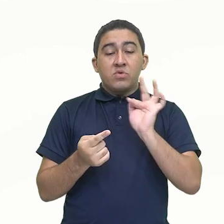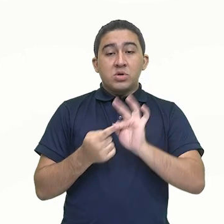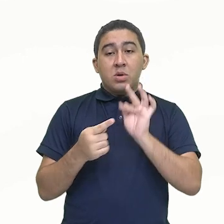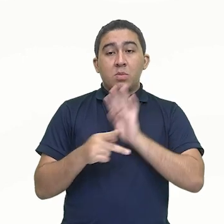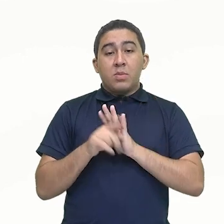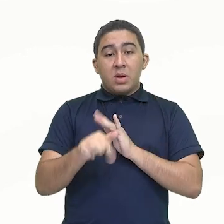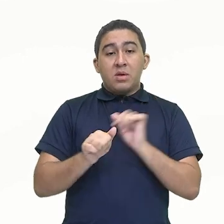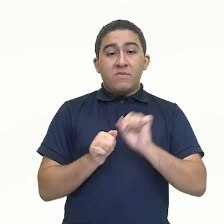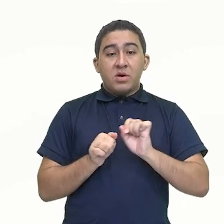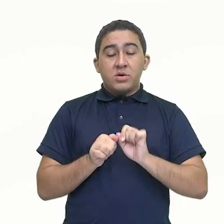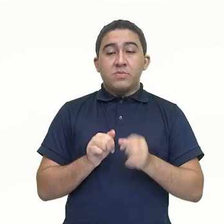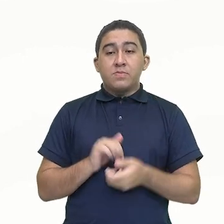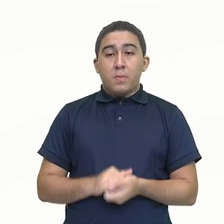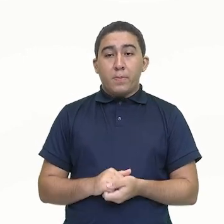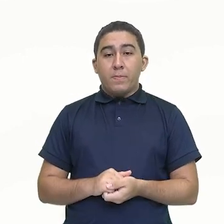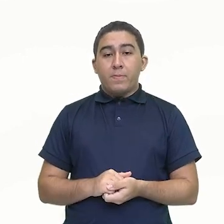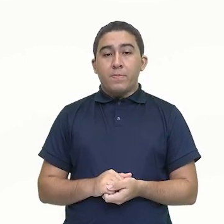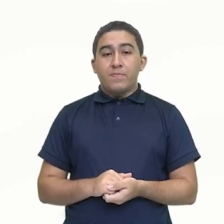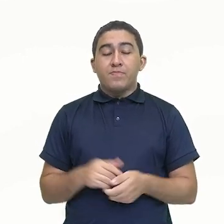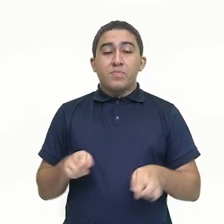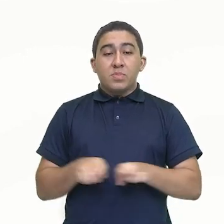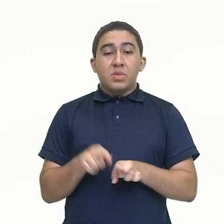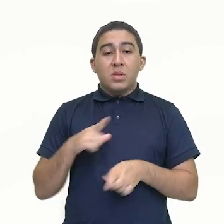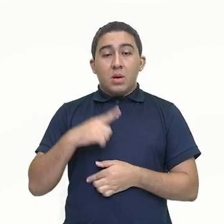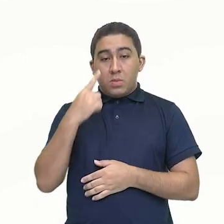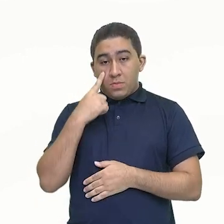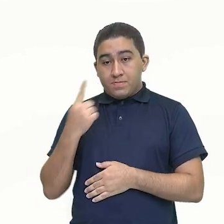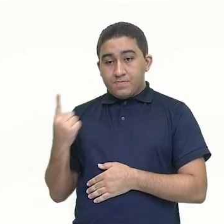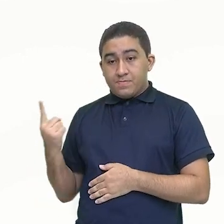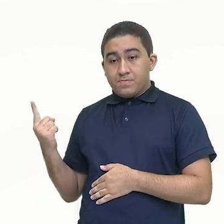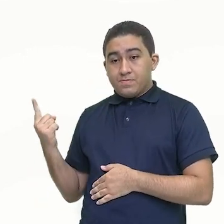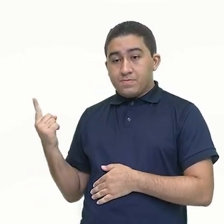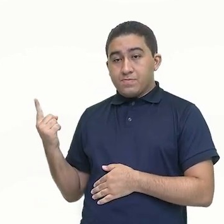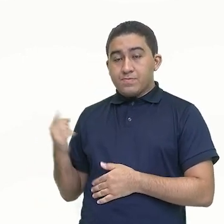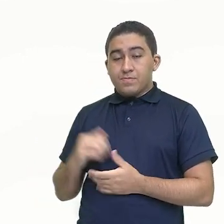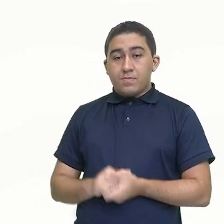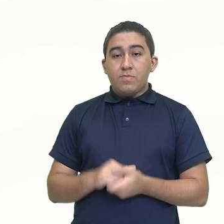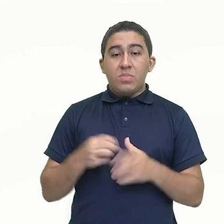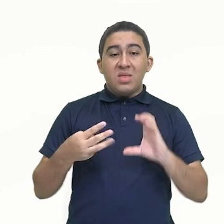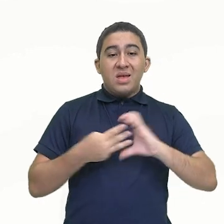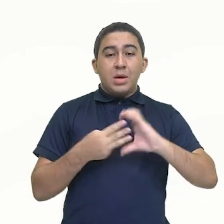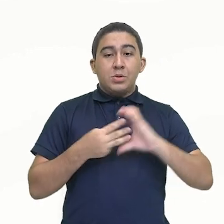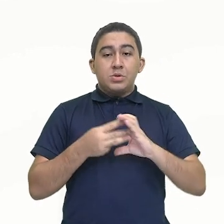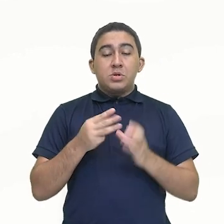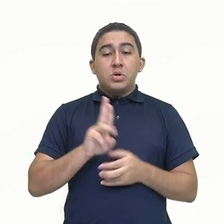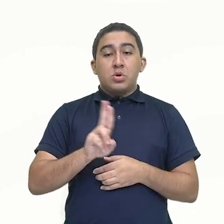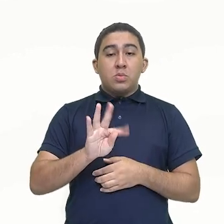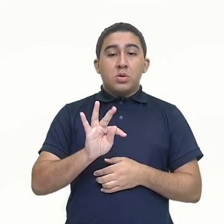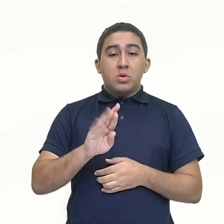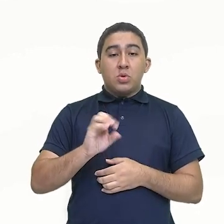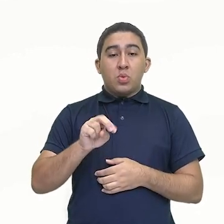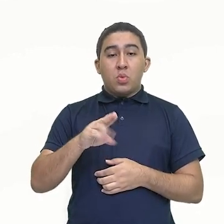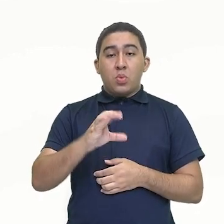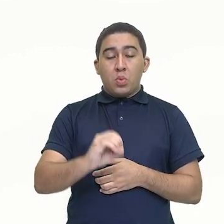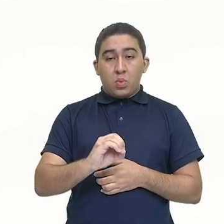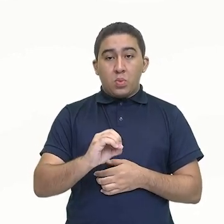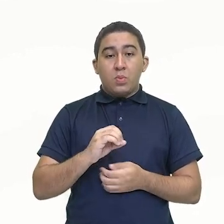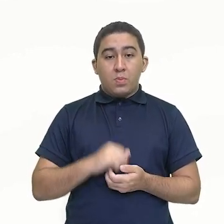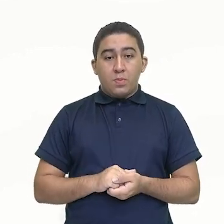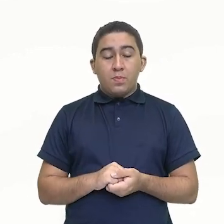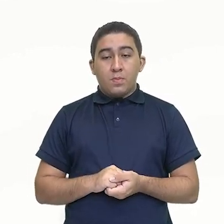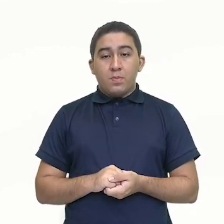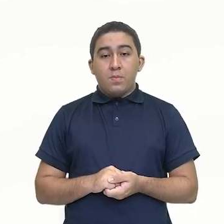elas realizam. E nós temos aqui, ó, uma célula tronco, que ela é indiferenciada, e a partir